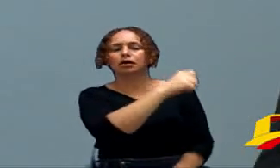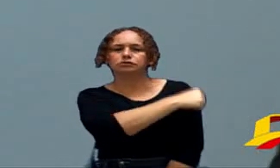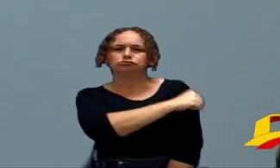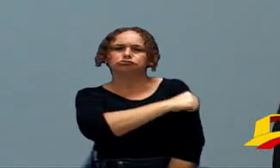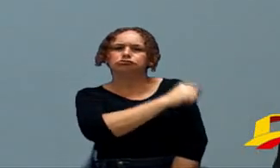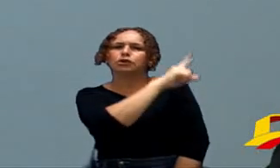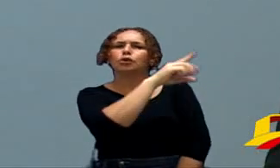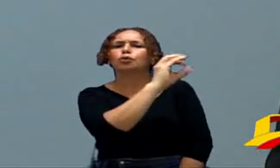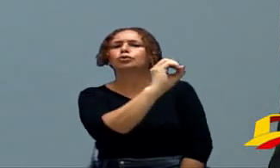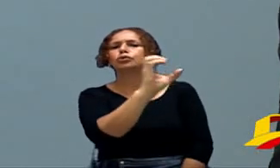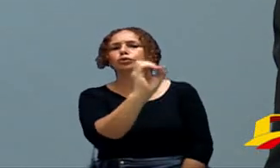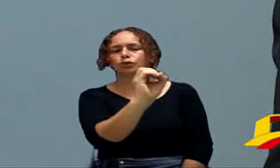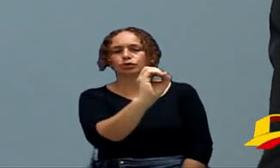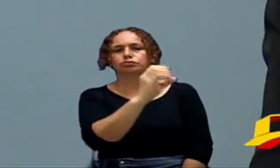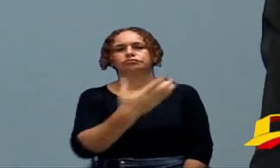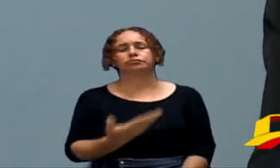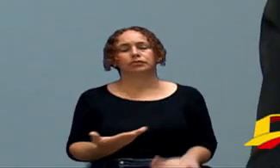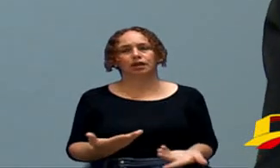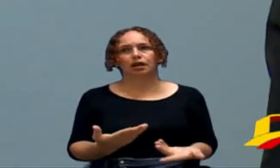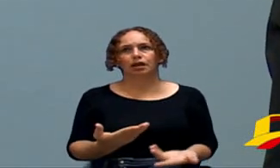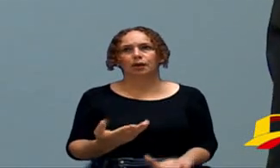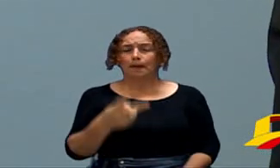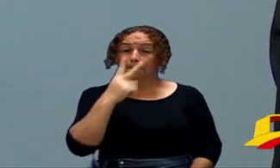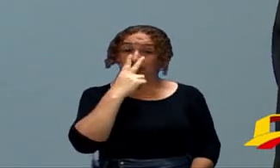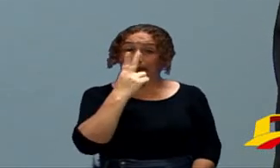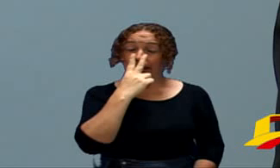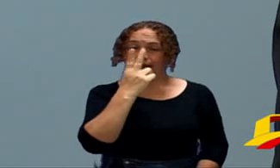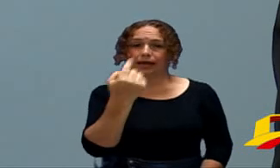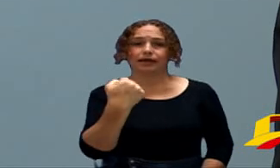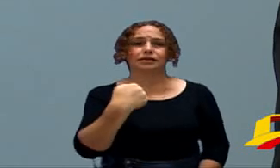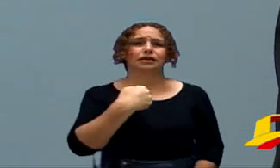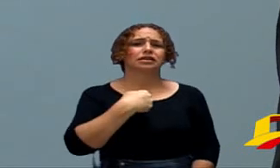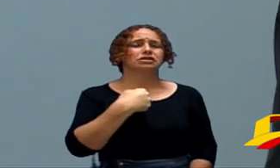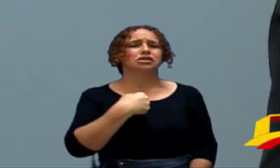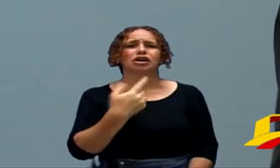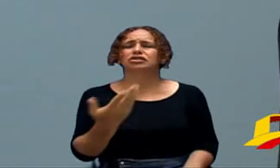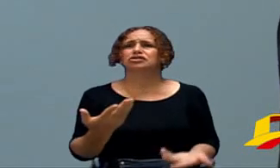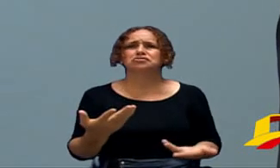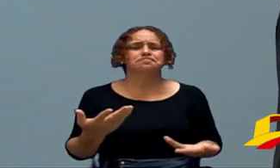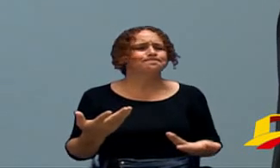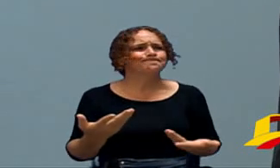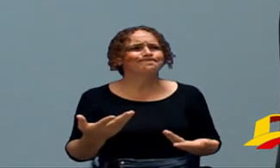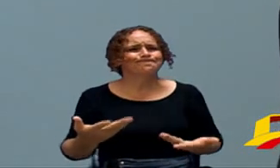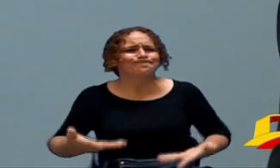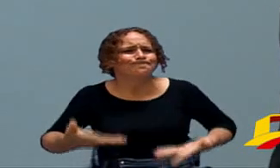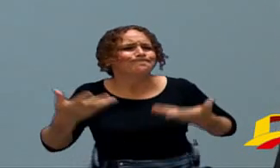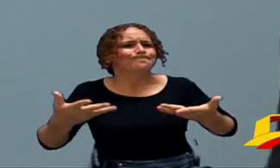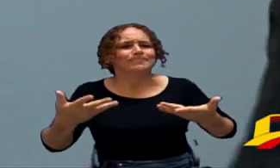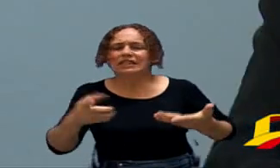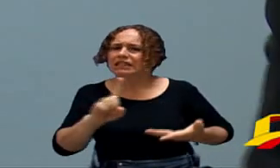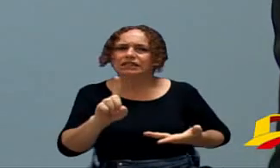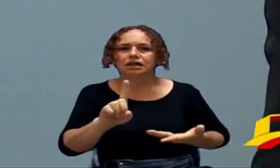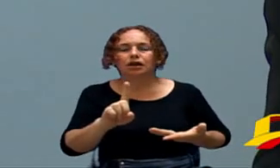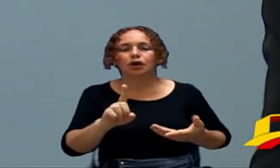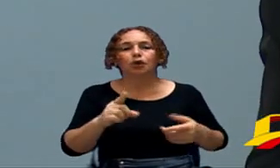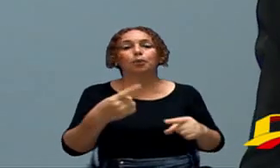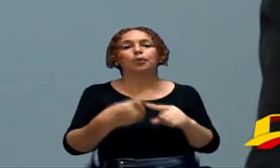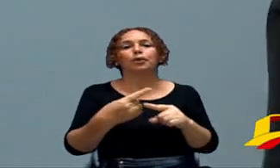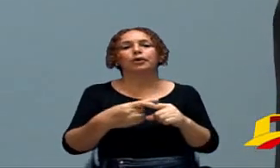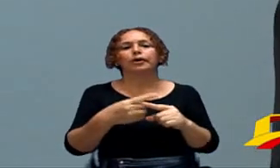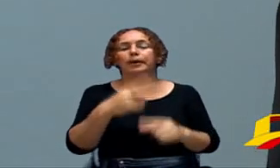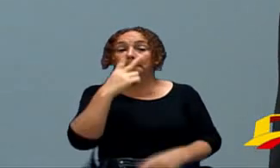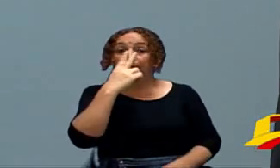essas questões nos motivaram a também apropriar dessa discussão e fazer com que o mais sensato fosse